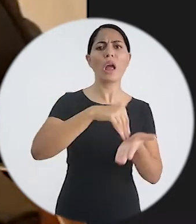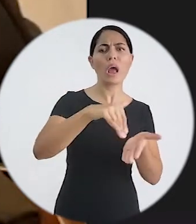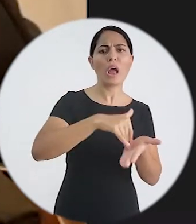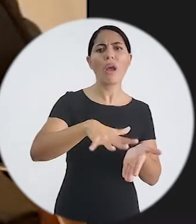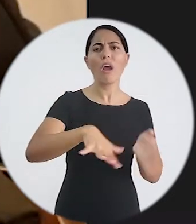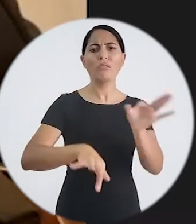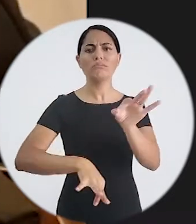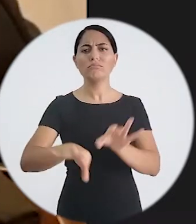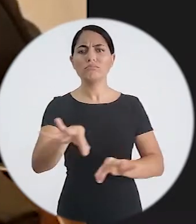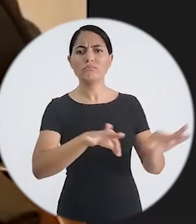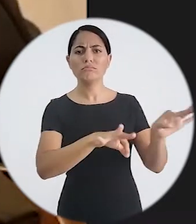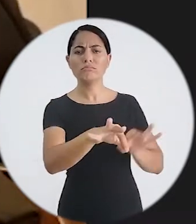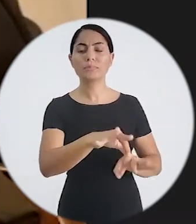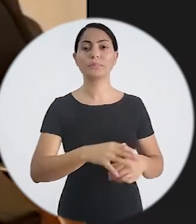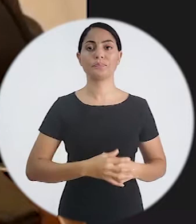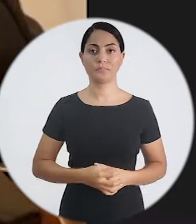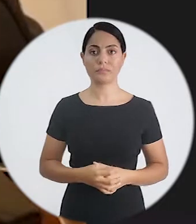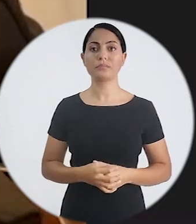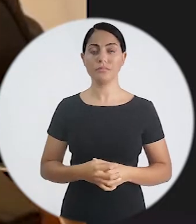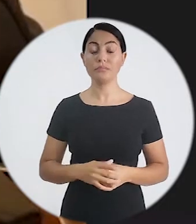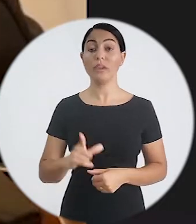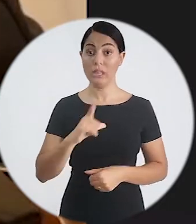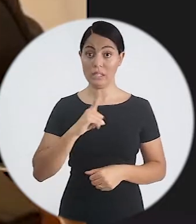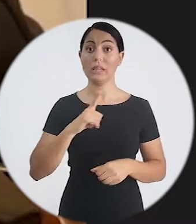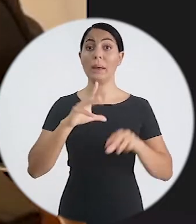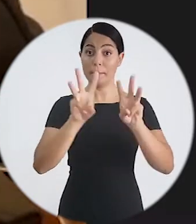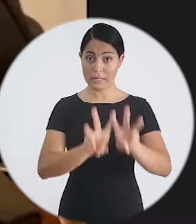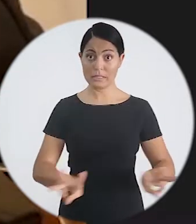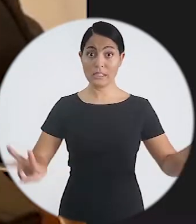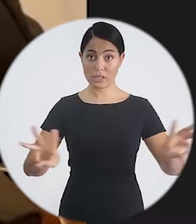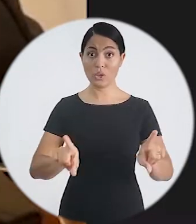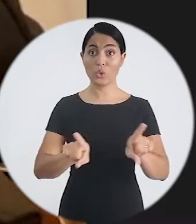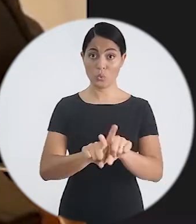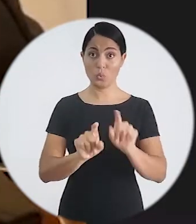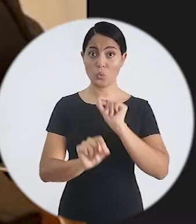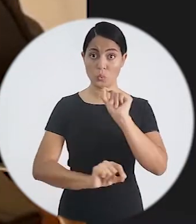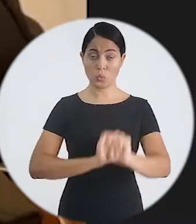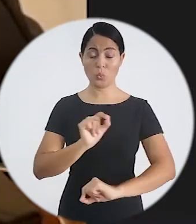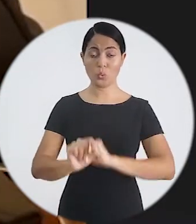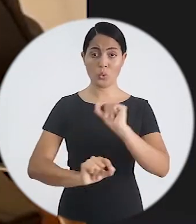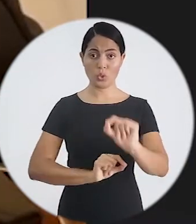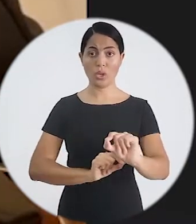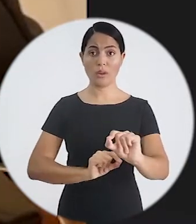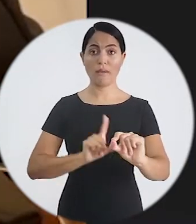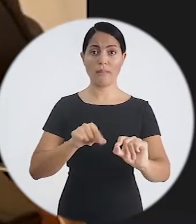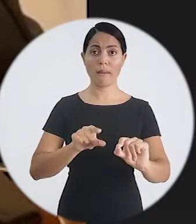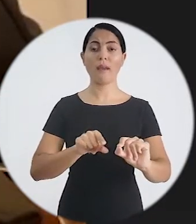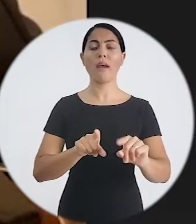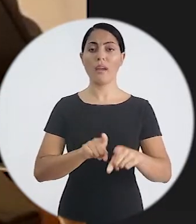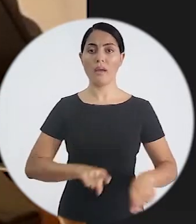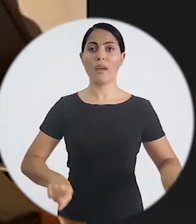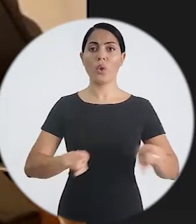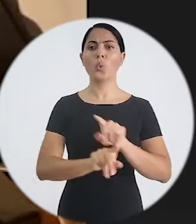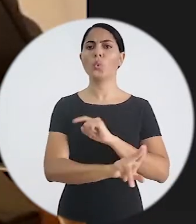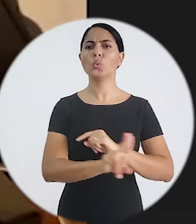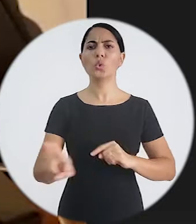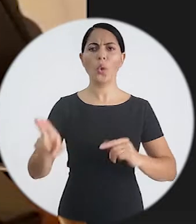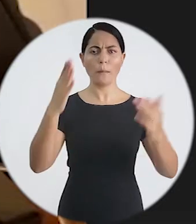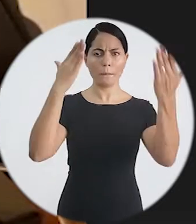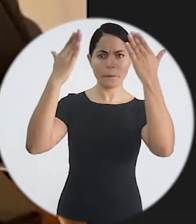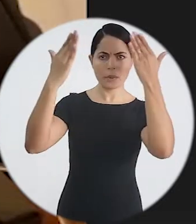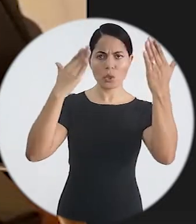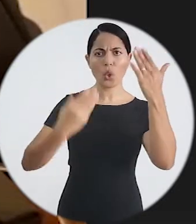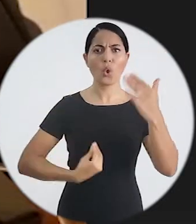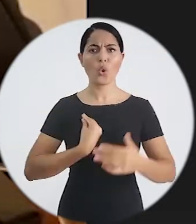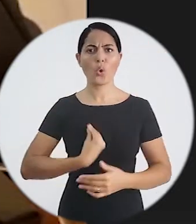essa organização do escritório. Nós temos uma parceria com um site, inclusive subsidiado pelas caixas de assistência,